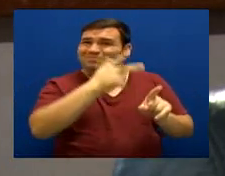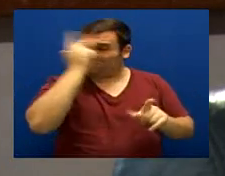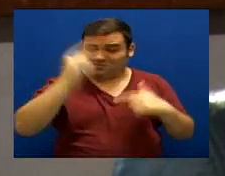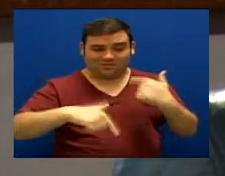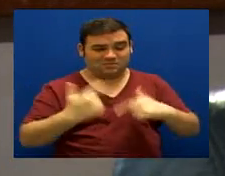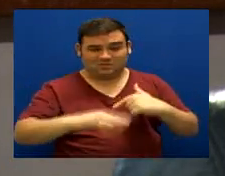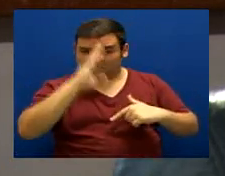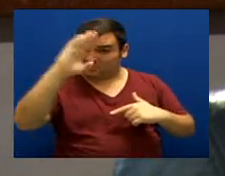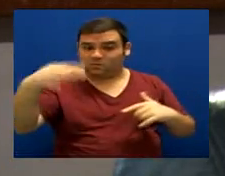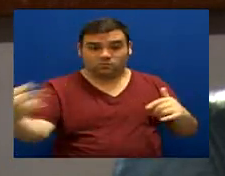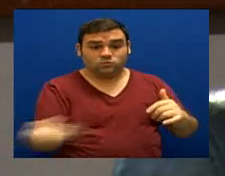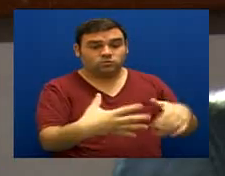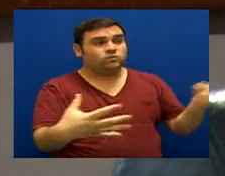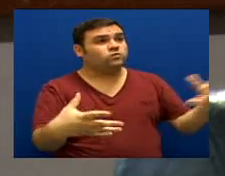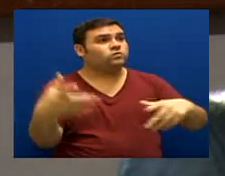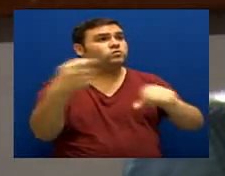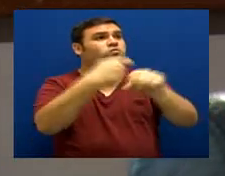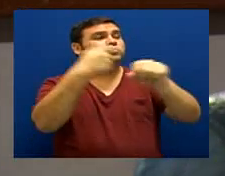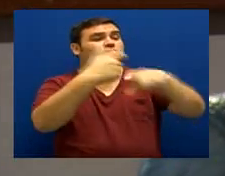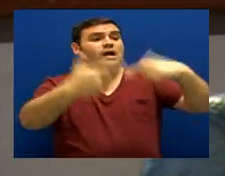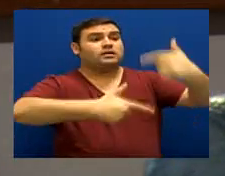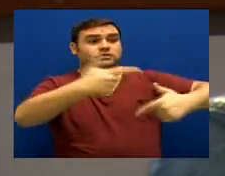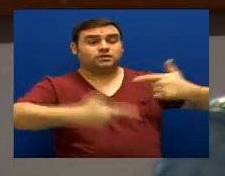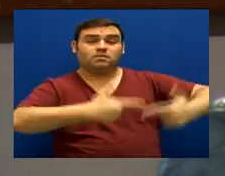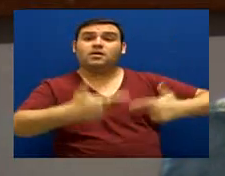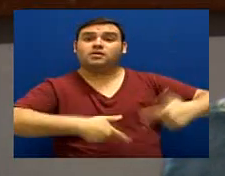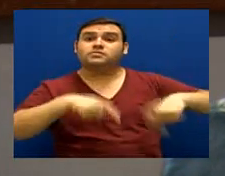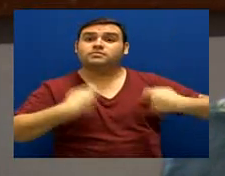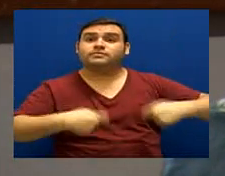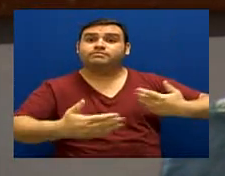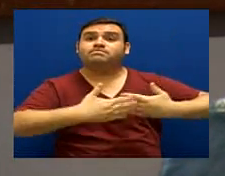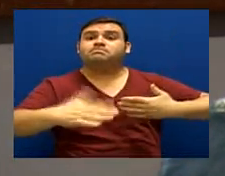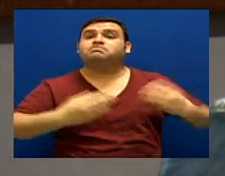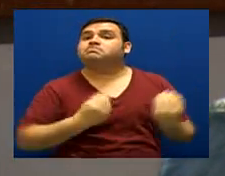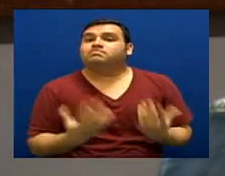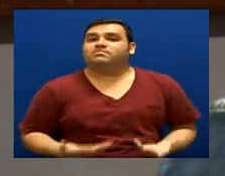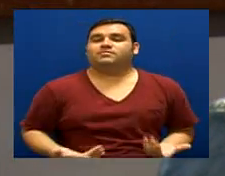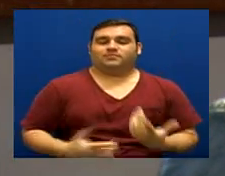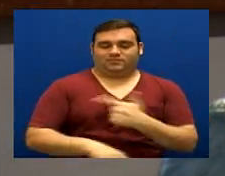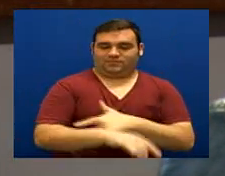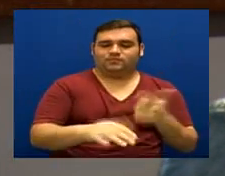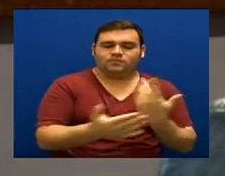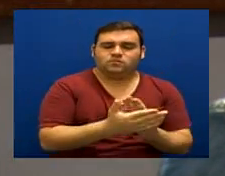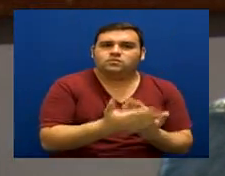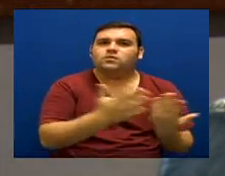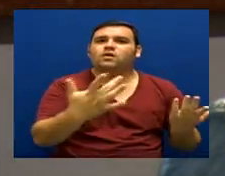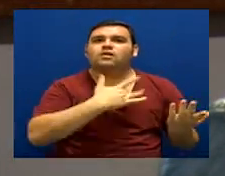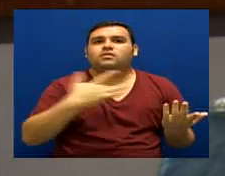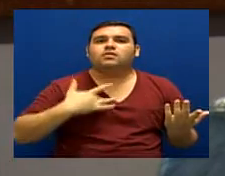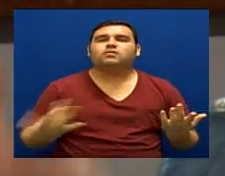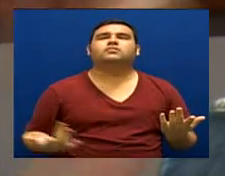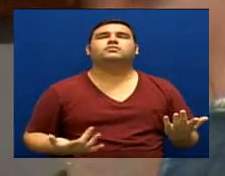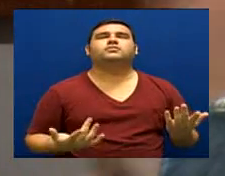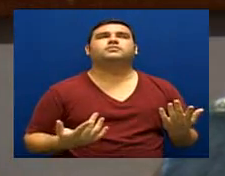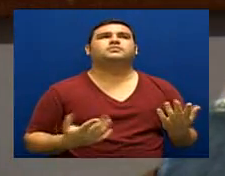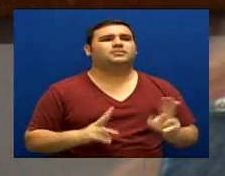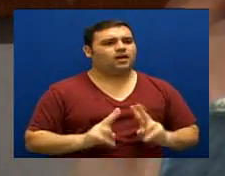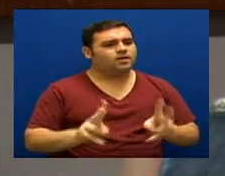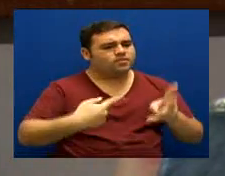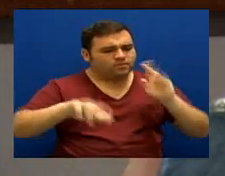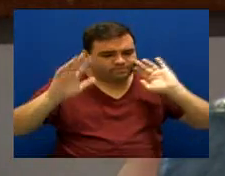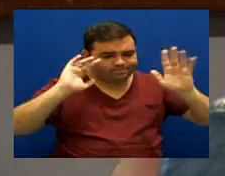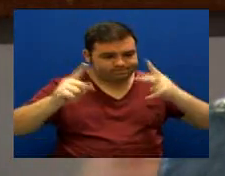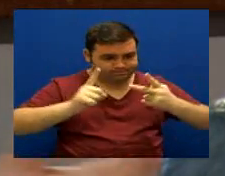estruturas novas que deverão entrar em funcionamento na educação e na saúde a gente sempre pensa